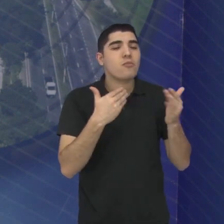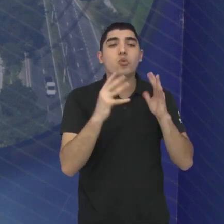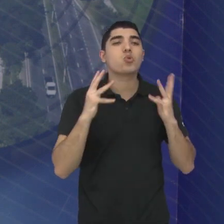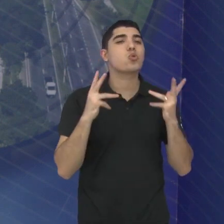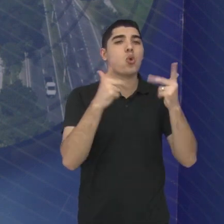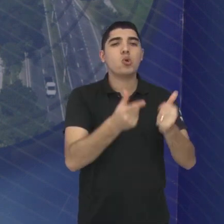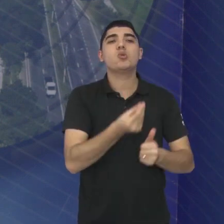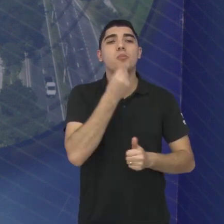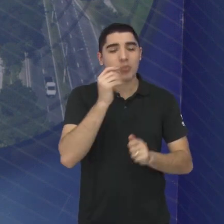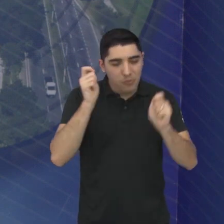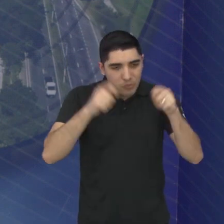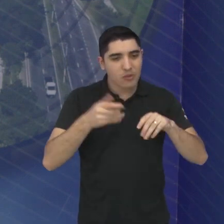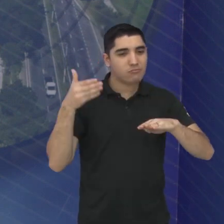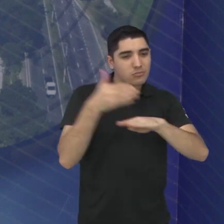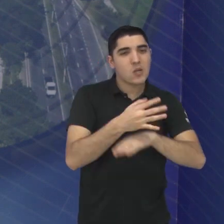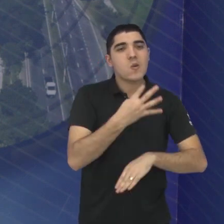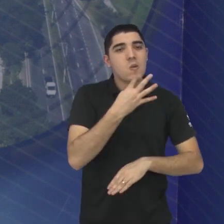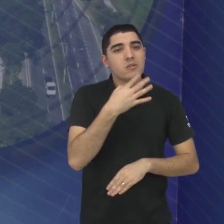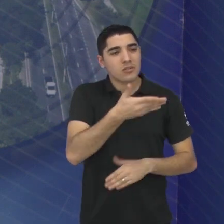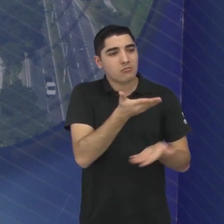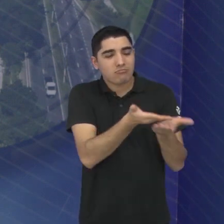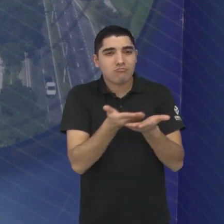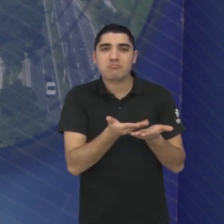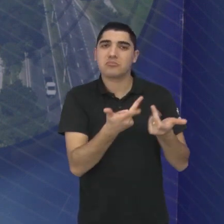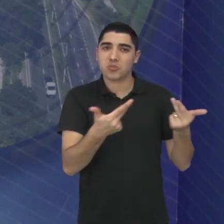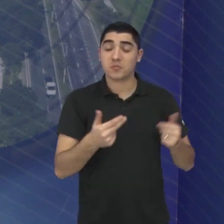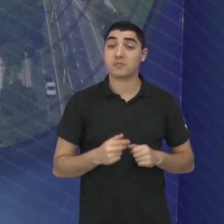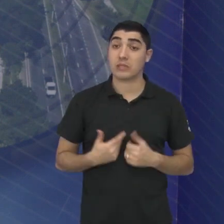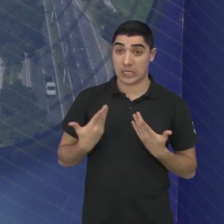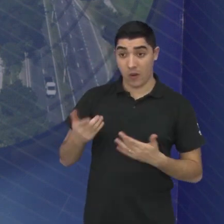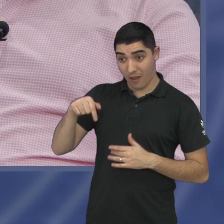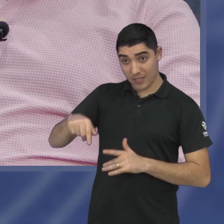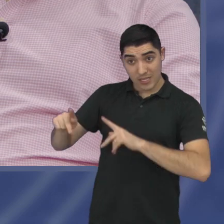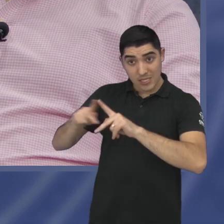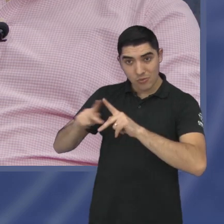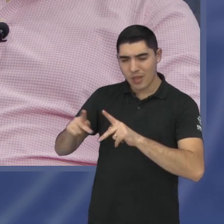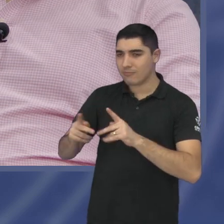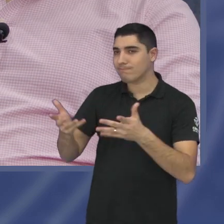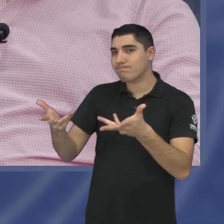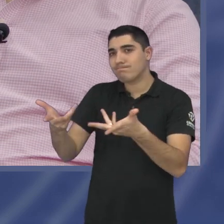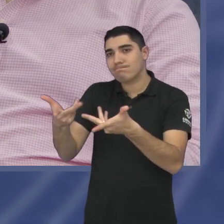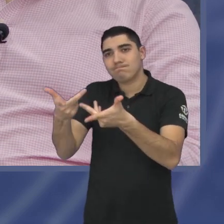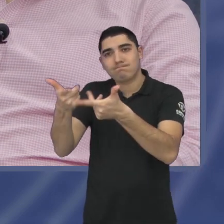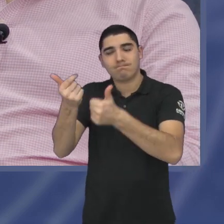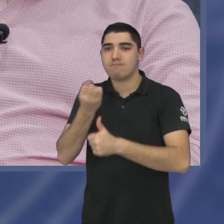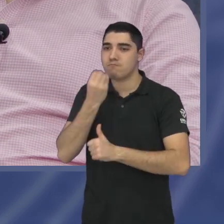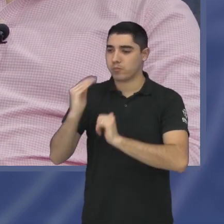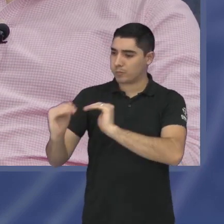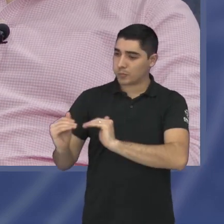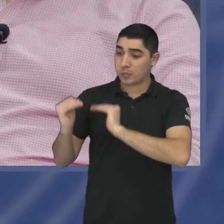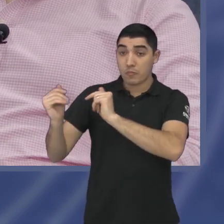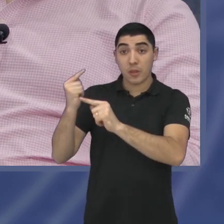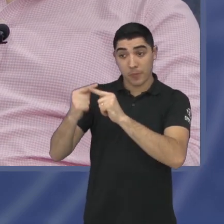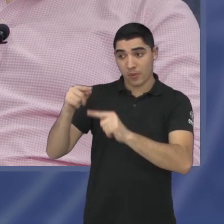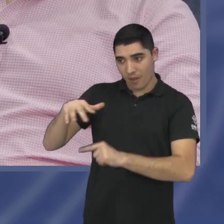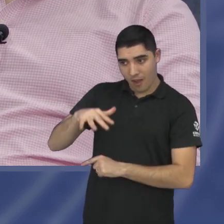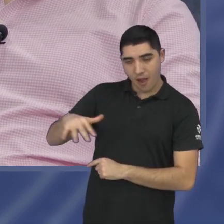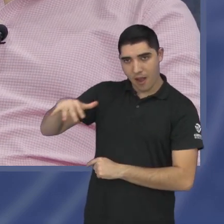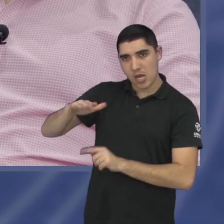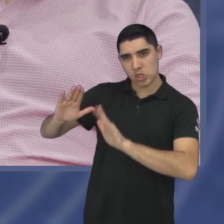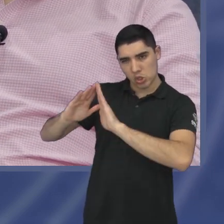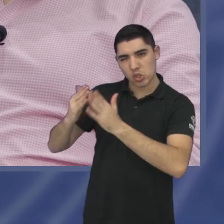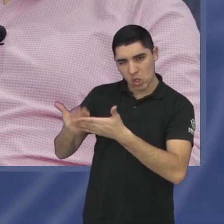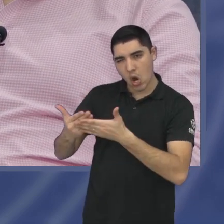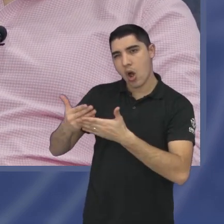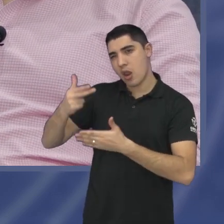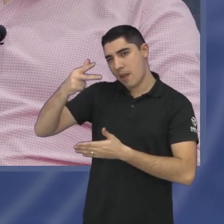de repente, um caminho, uma oportunidade. São José, nesse ponto, é super privilegiada, né, porque a rede